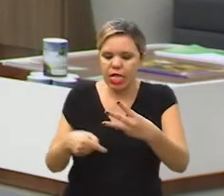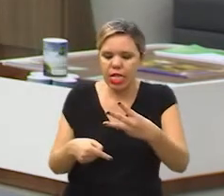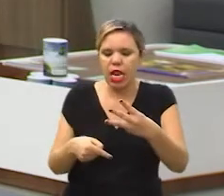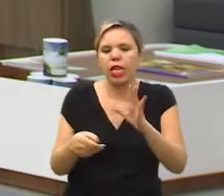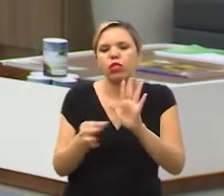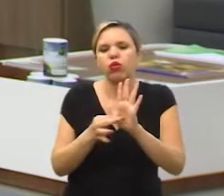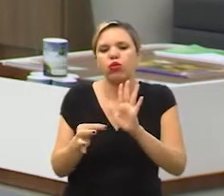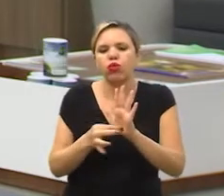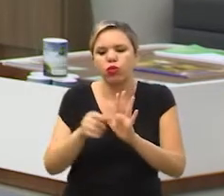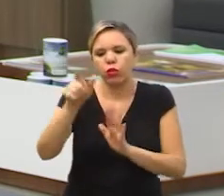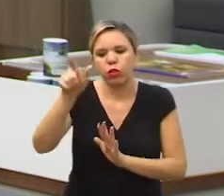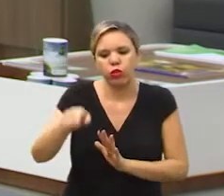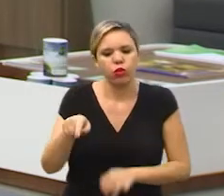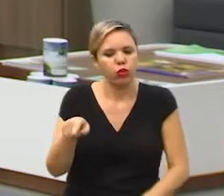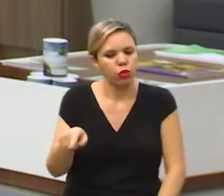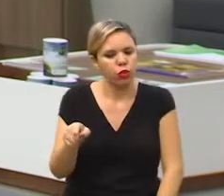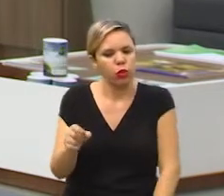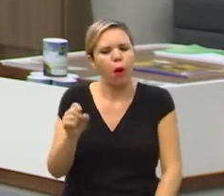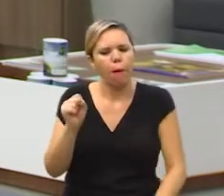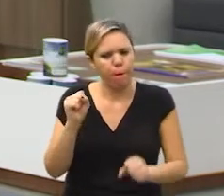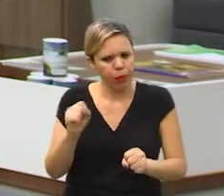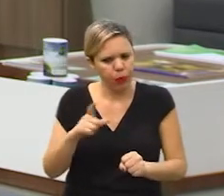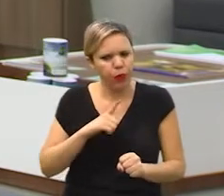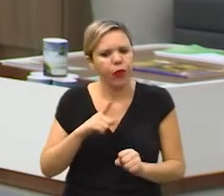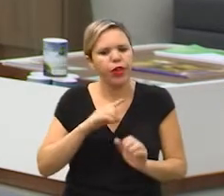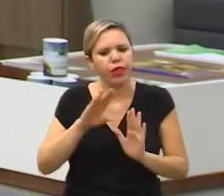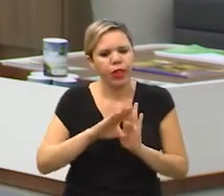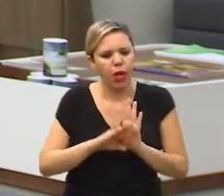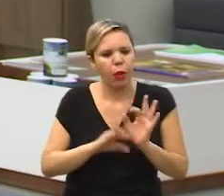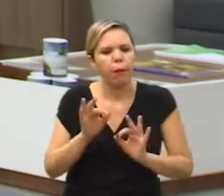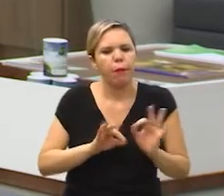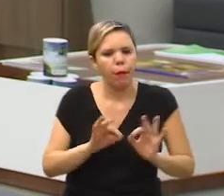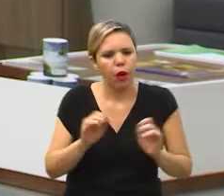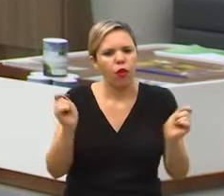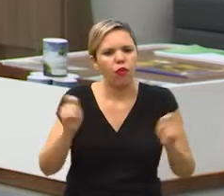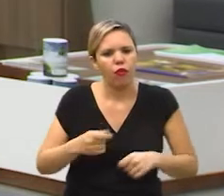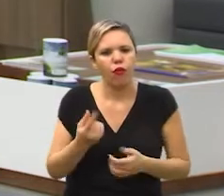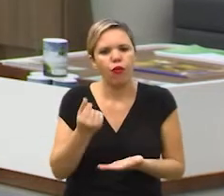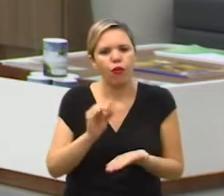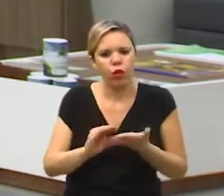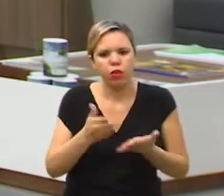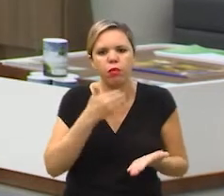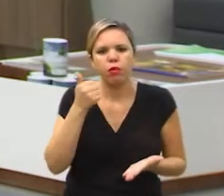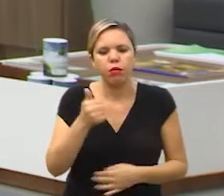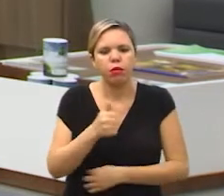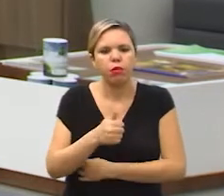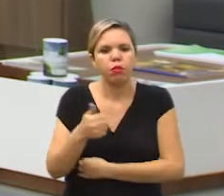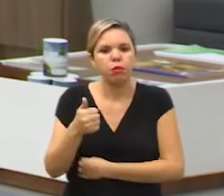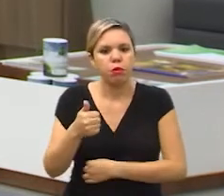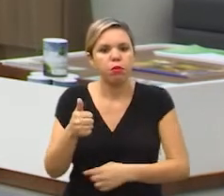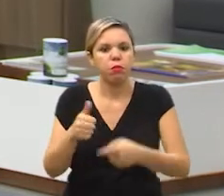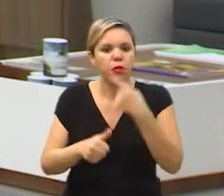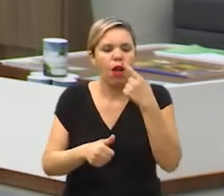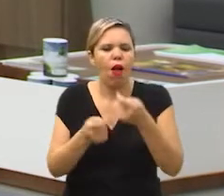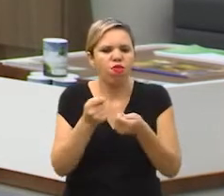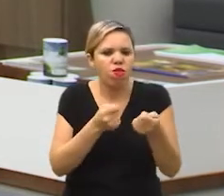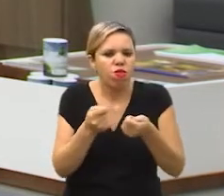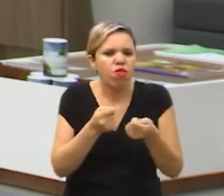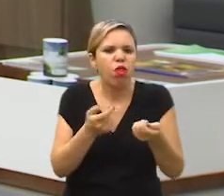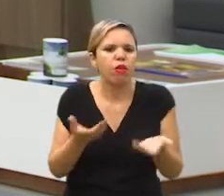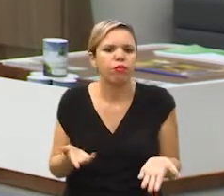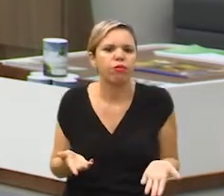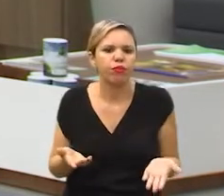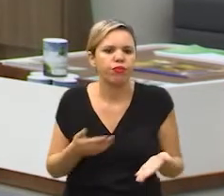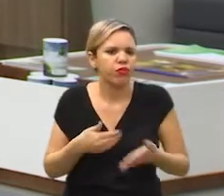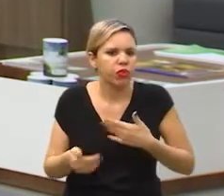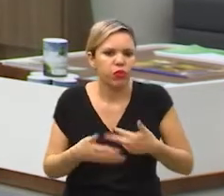sugestões para que a pessoa possa ter um plano, uma condição financeira melhor. A primeira dela, economizar.